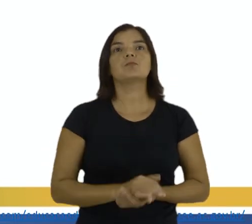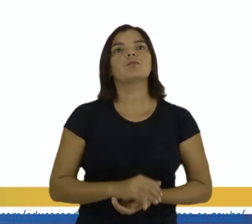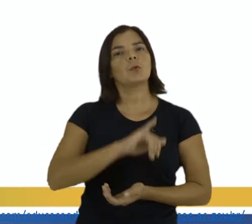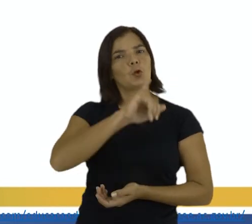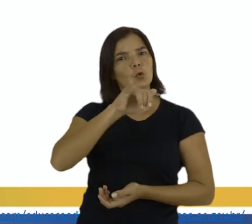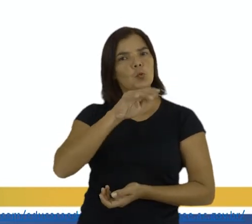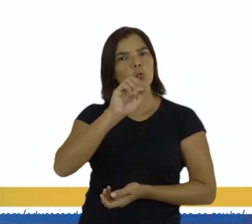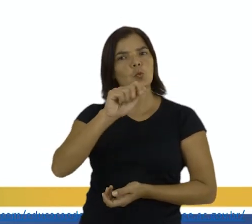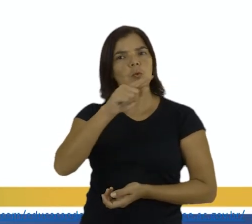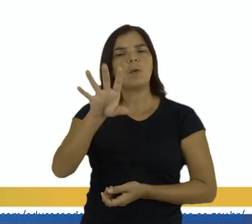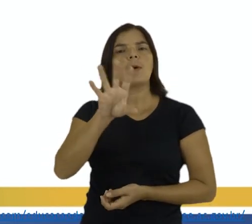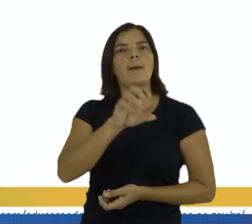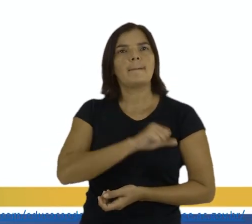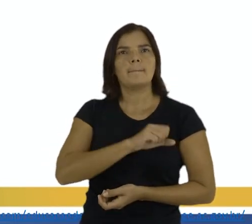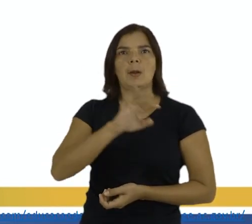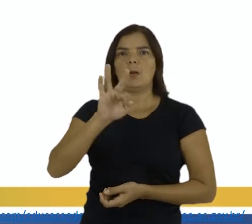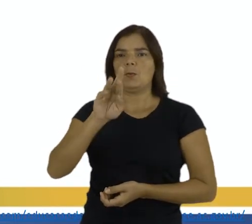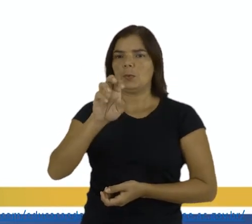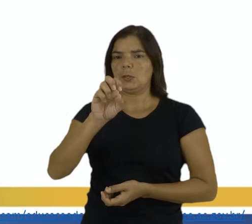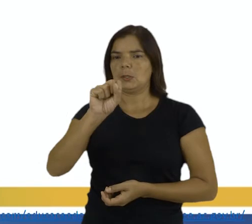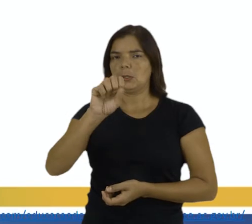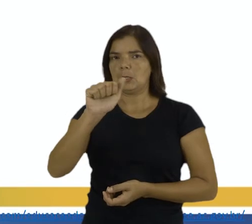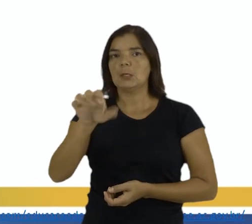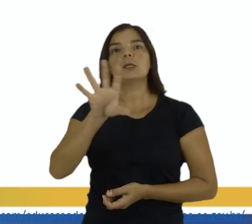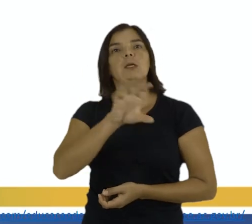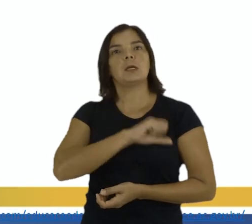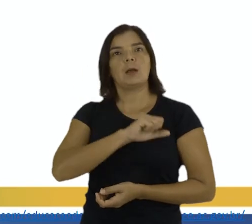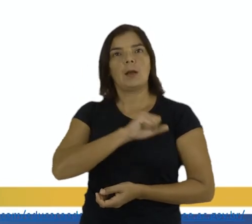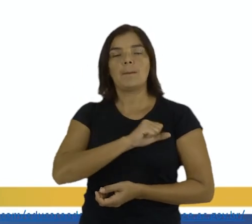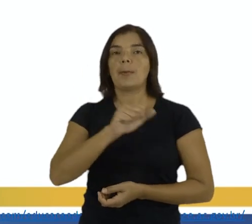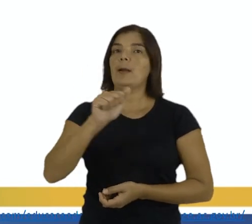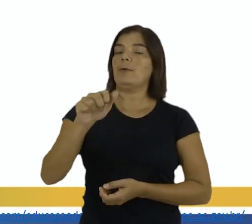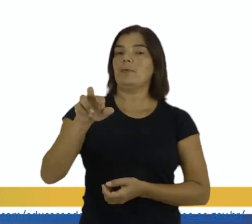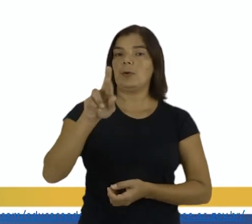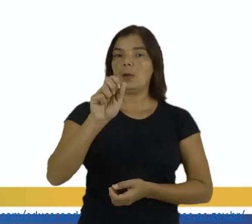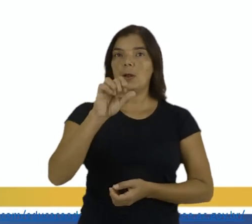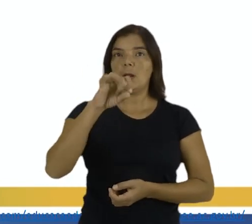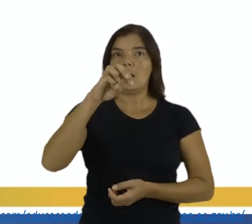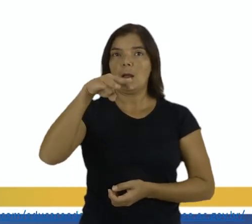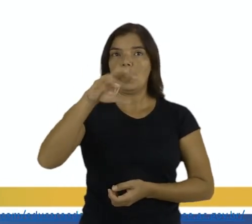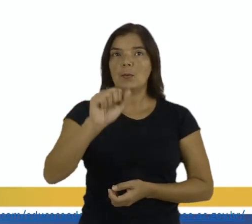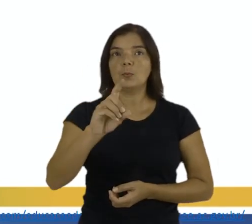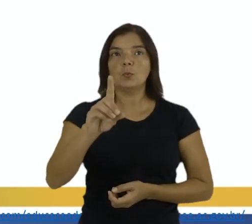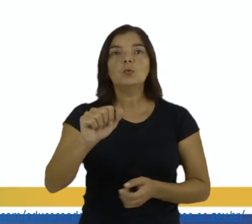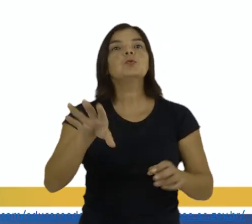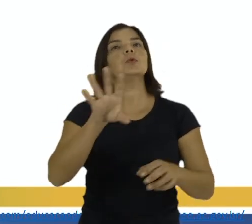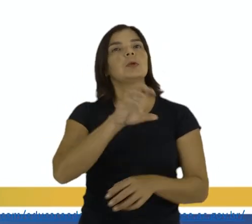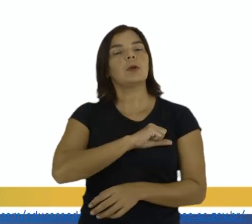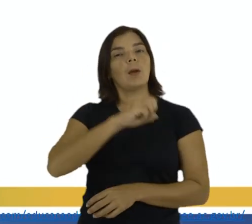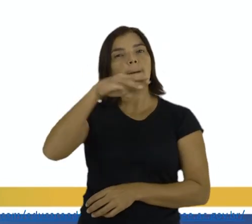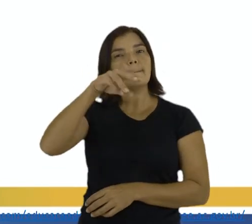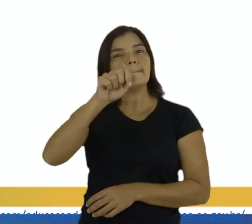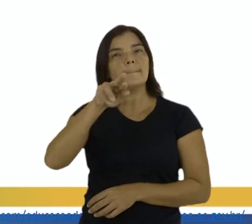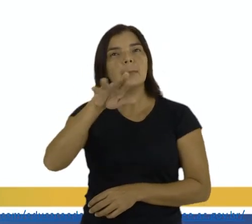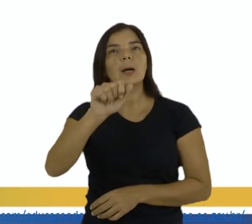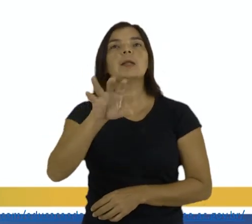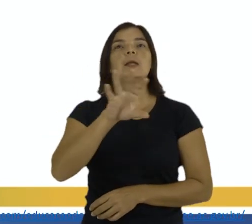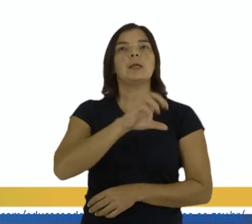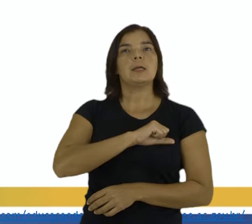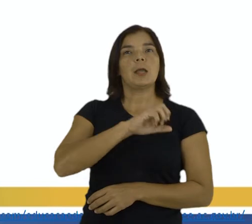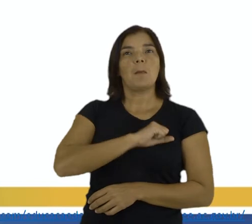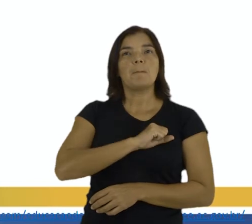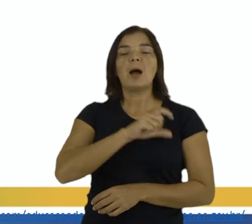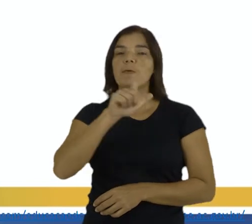João amava Teresa, que amava Raimundo, que amava Maria, que amava Joaquim, que amava Lili, que não